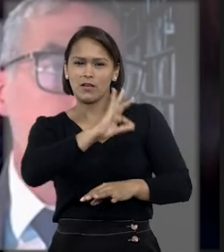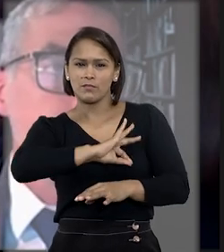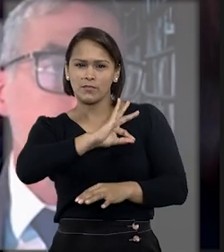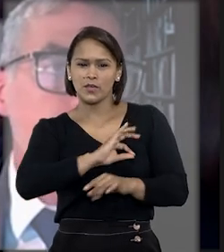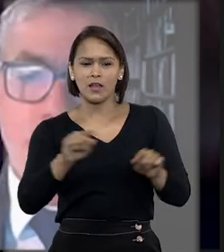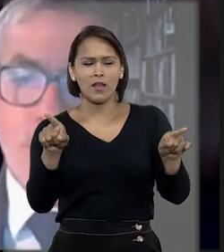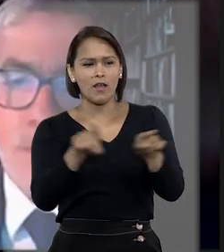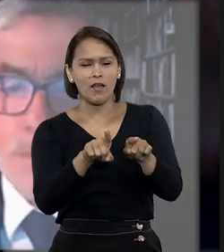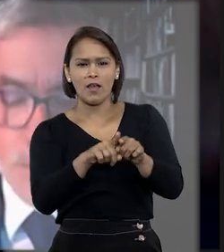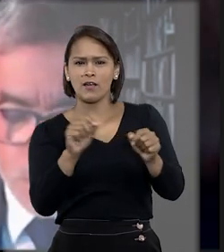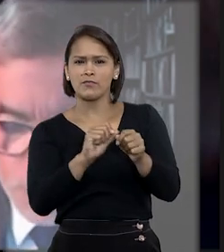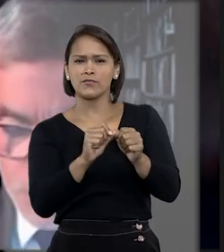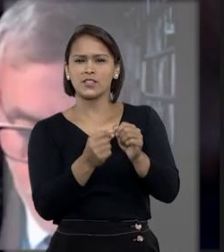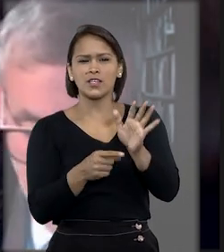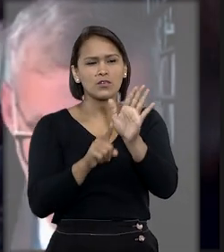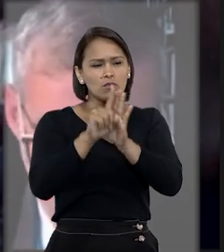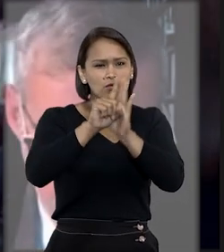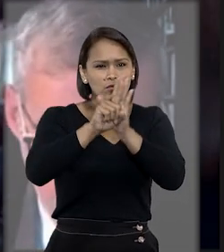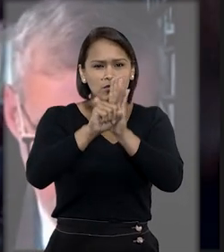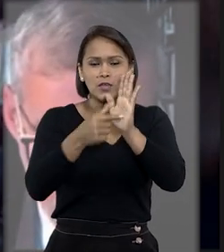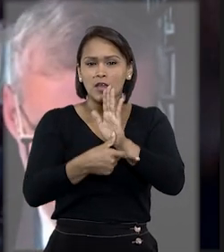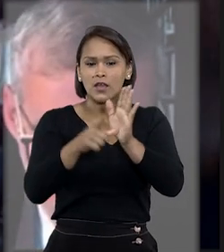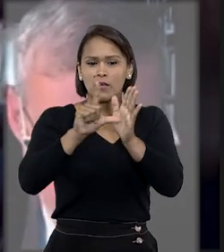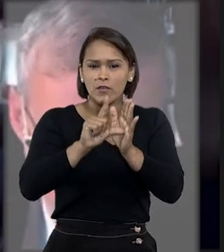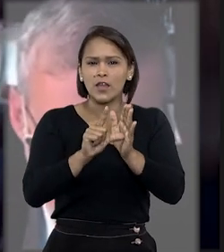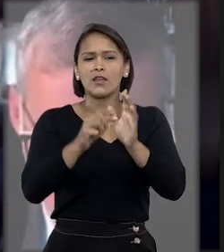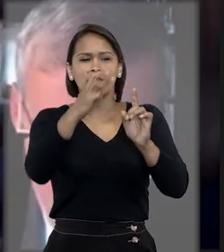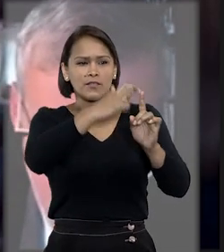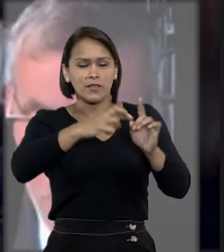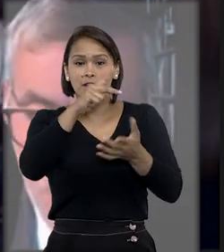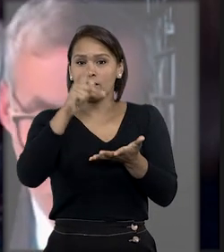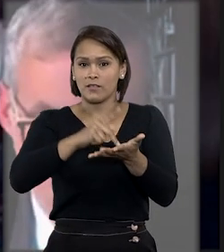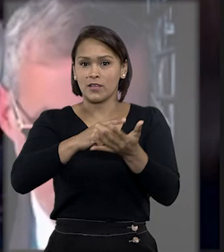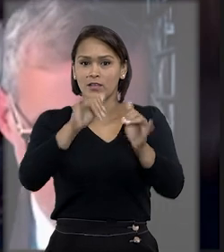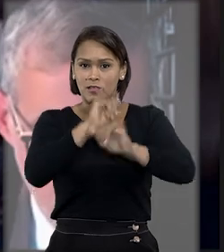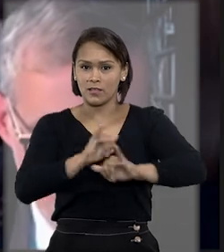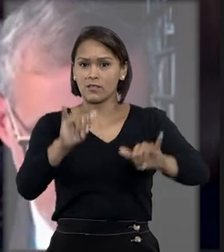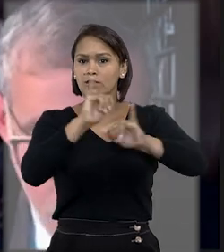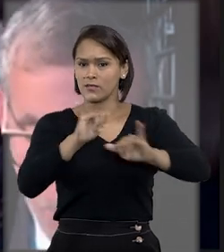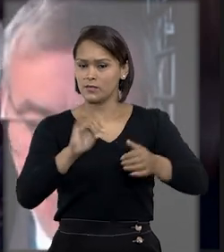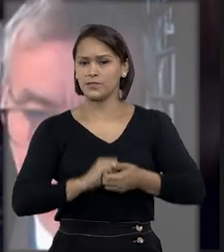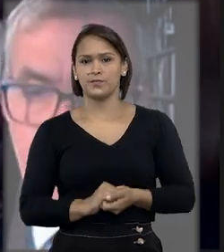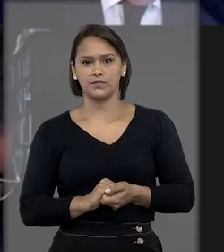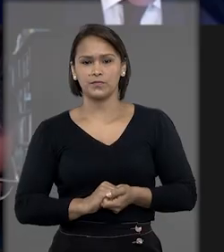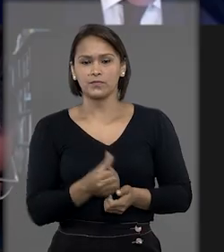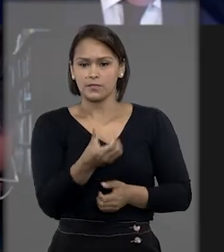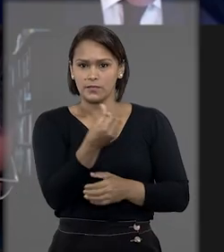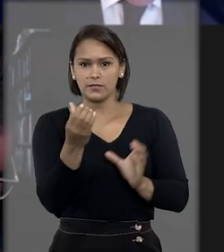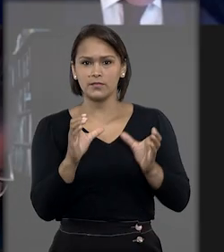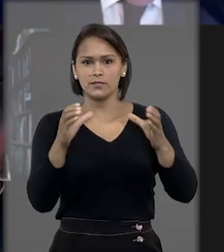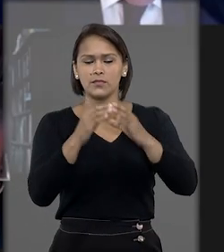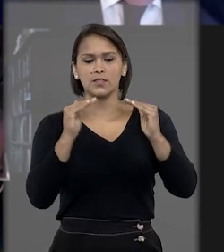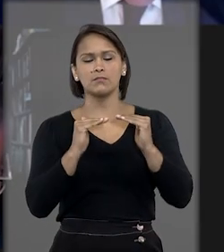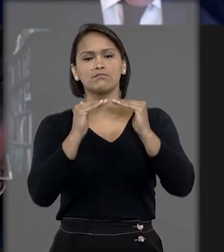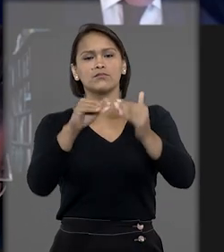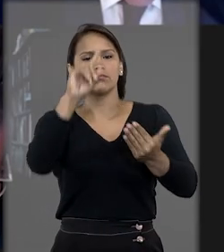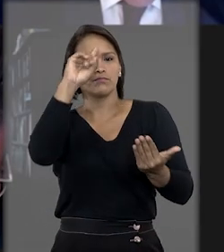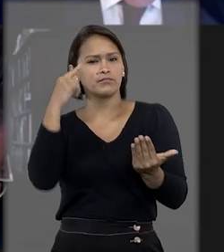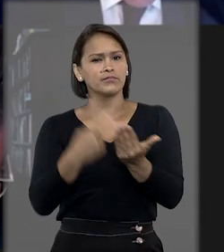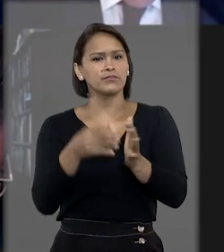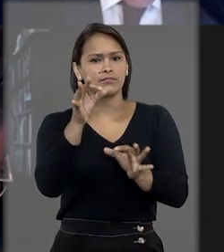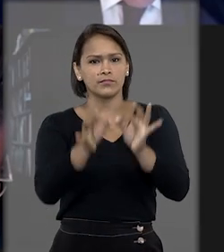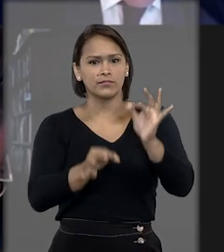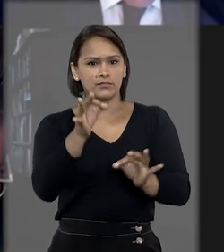provocar a polícia a realizar as diligências preliminares para averiguar a veracidade das informações a sexta turma